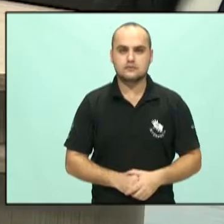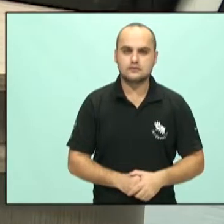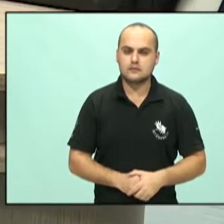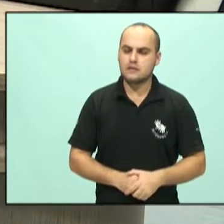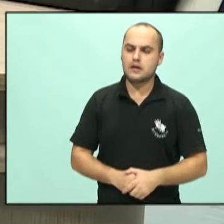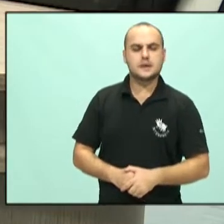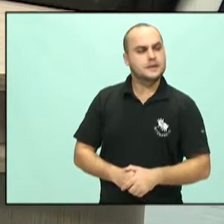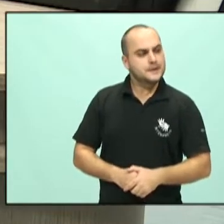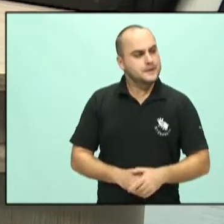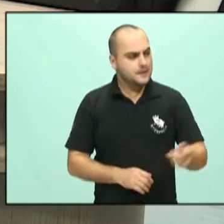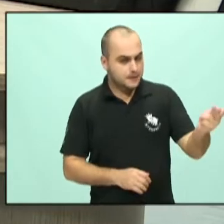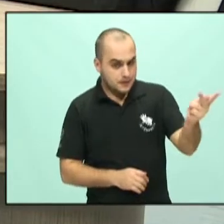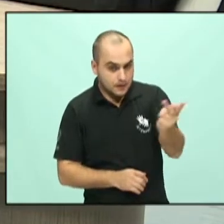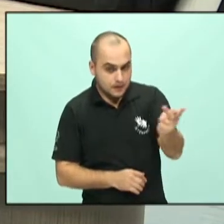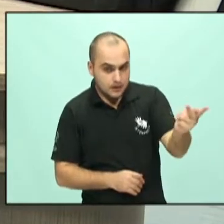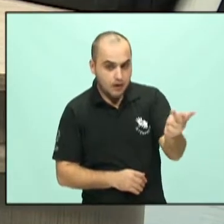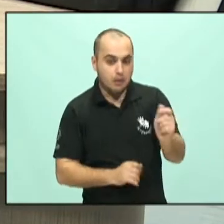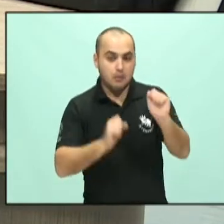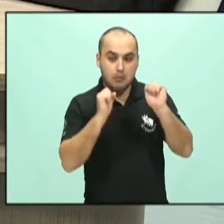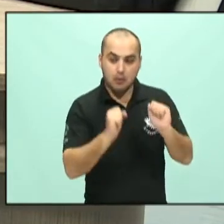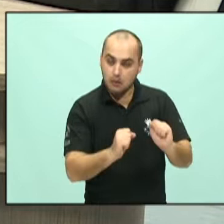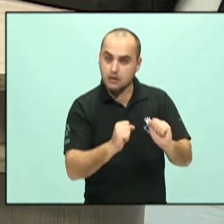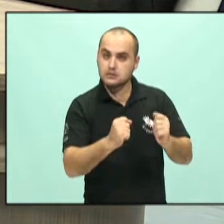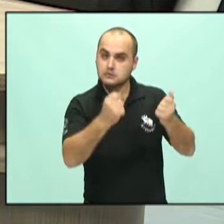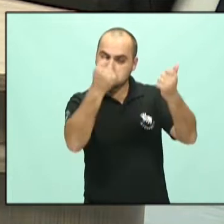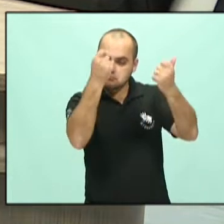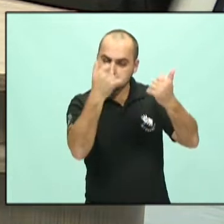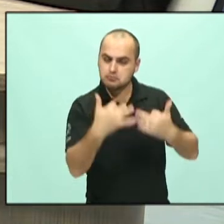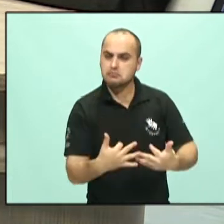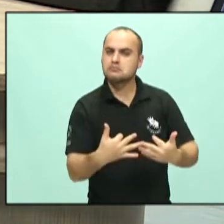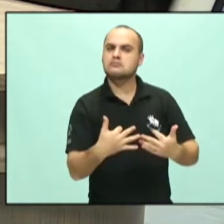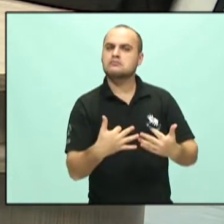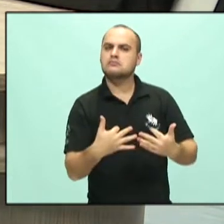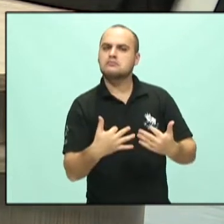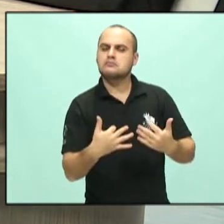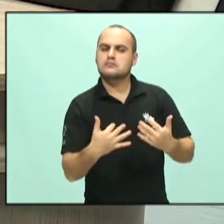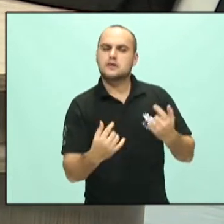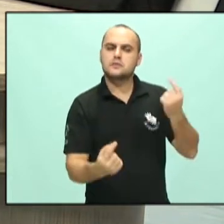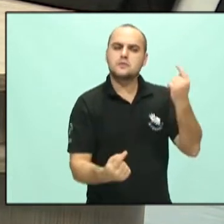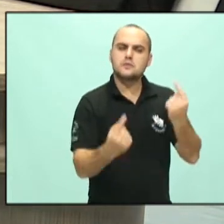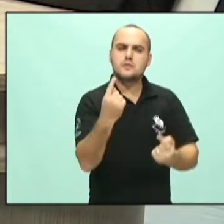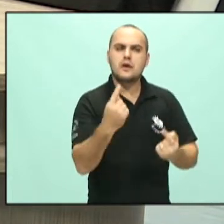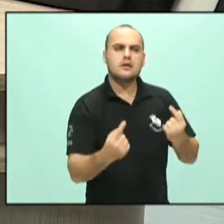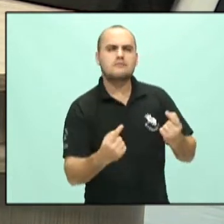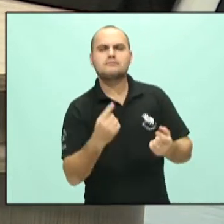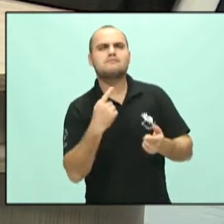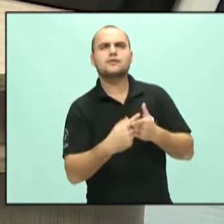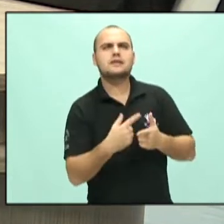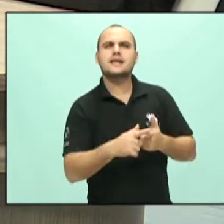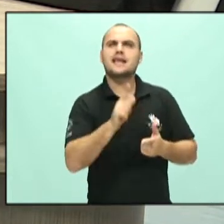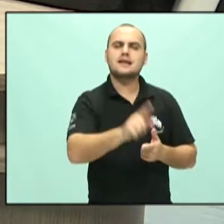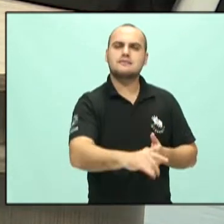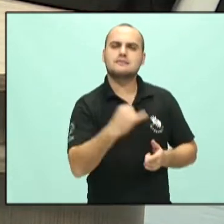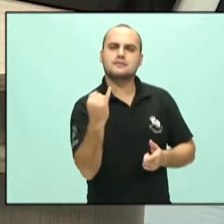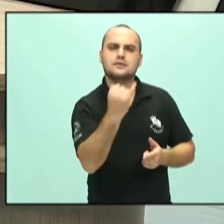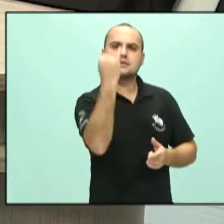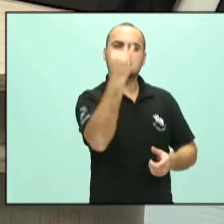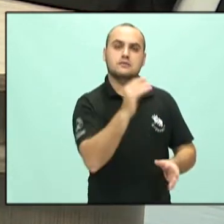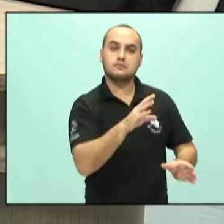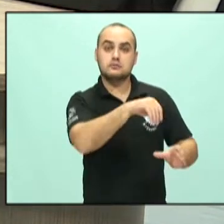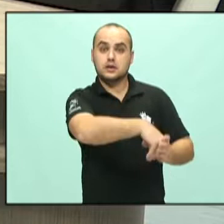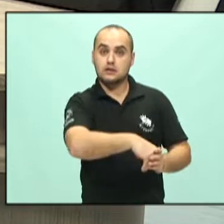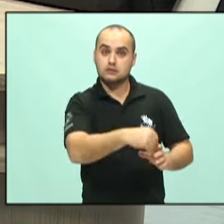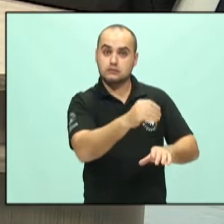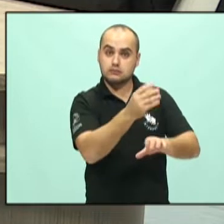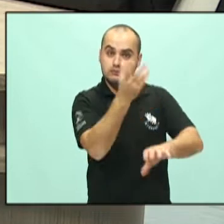poderiam explicar para a gente um pouco assim, qual a importância de um festival promovido dentro até de uma disciplina